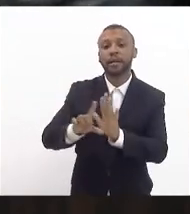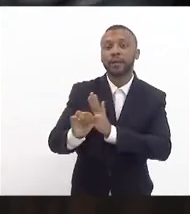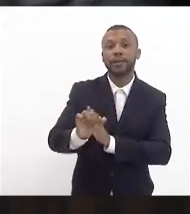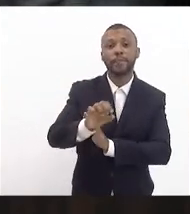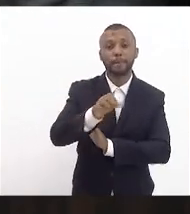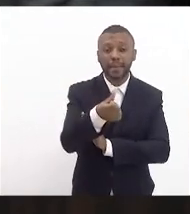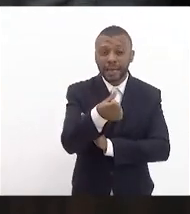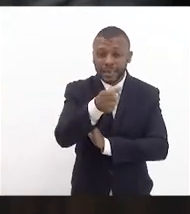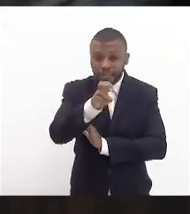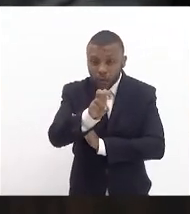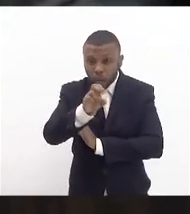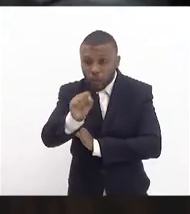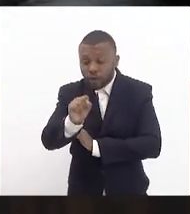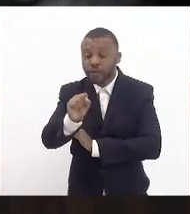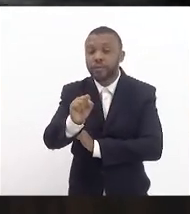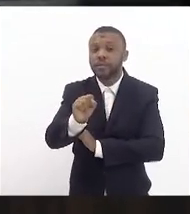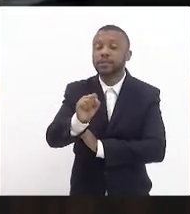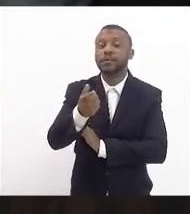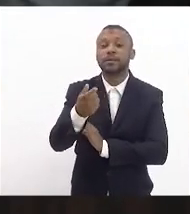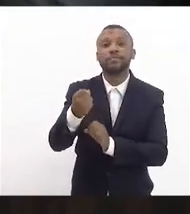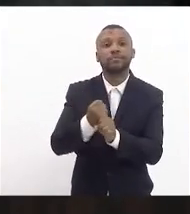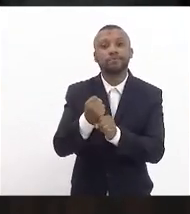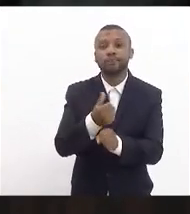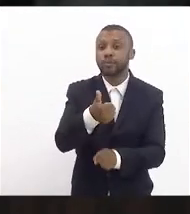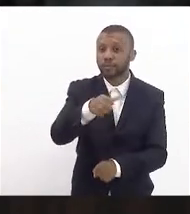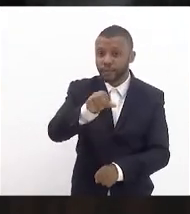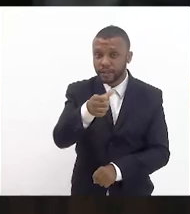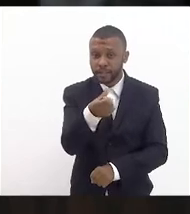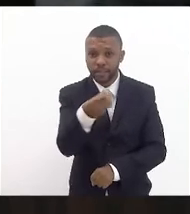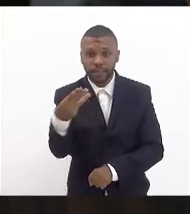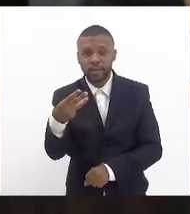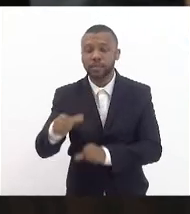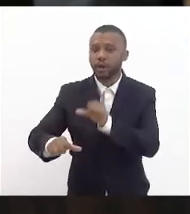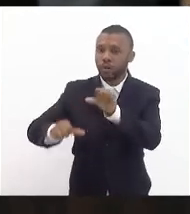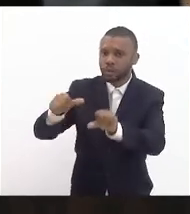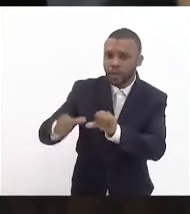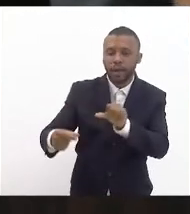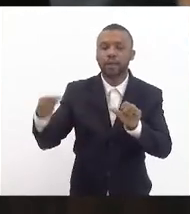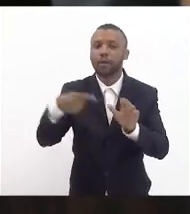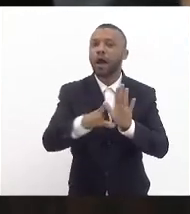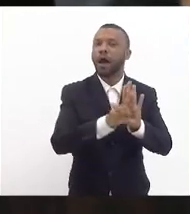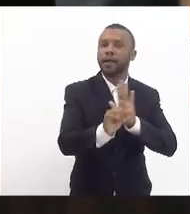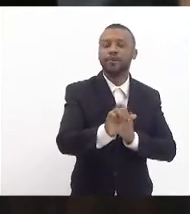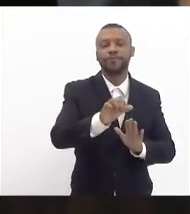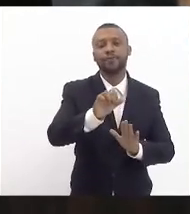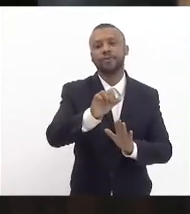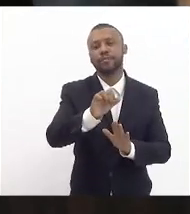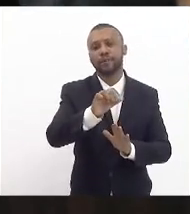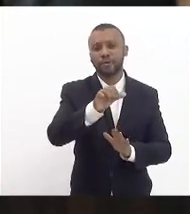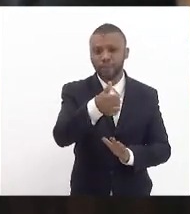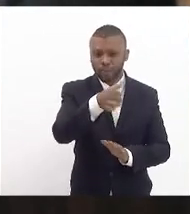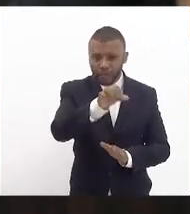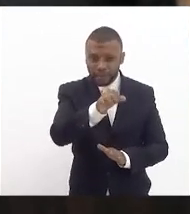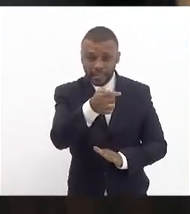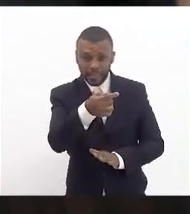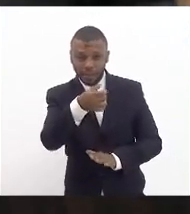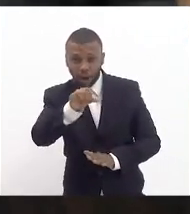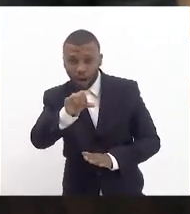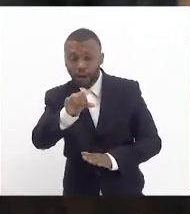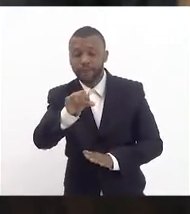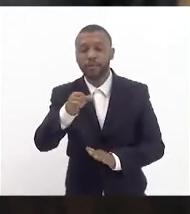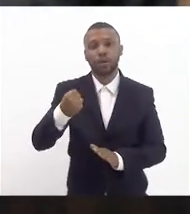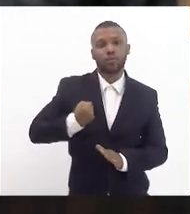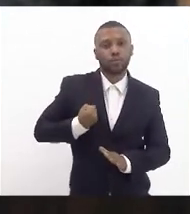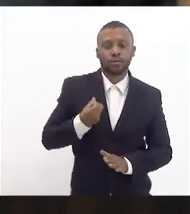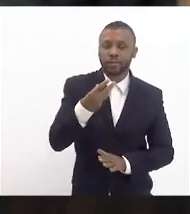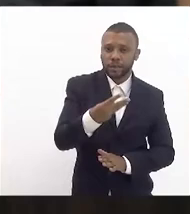de abril de 83, que altera o disposto da Lei 279, de 26 de novembro de 79, e número 329,